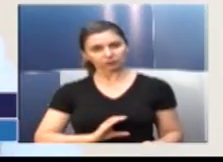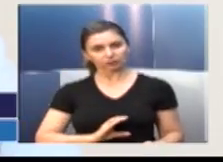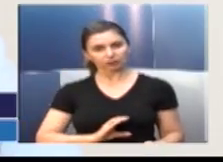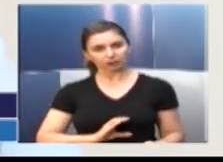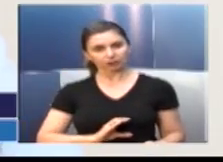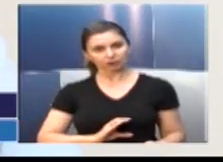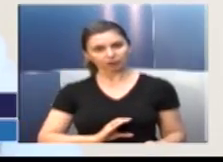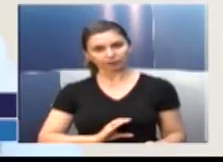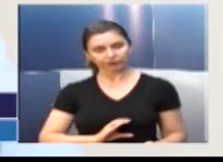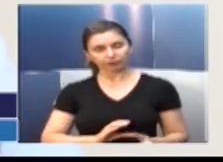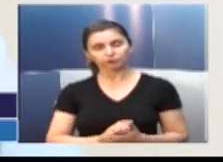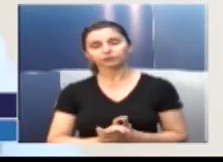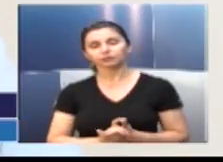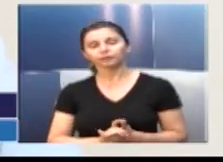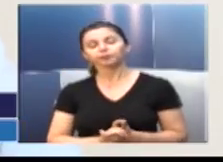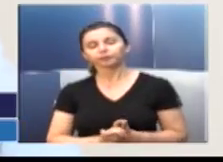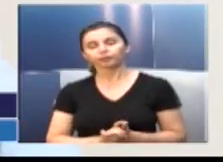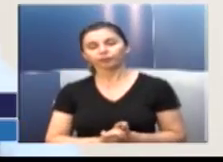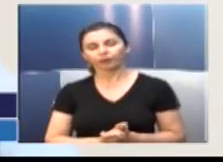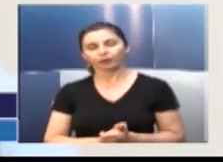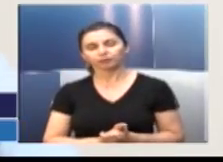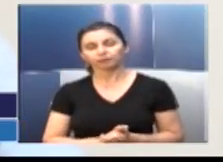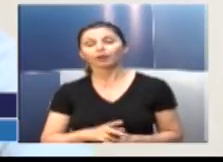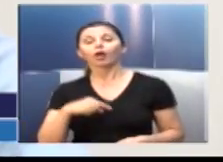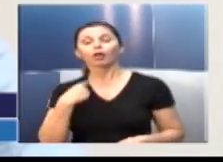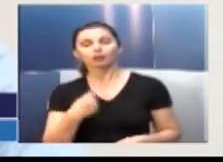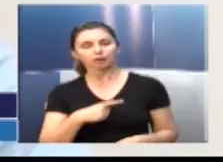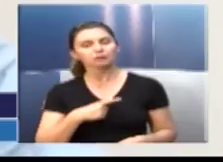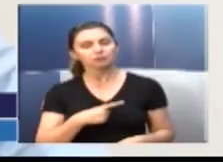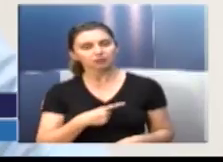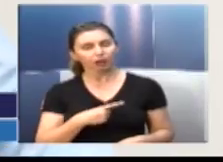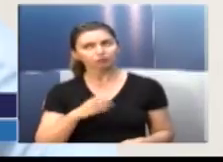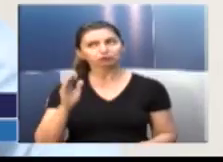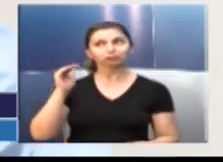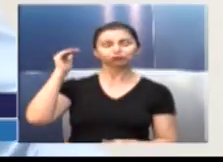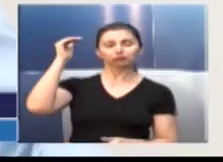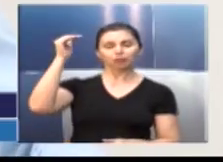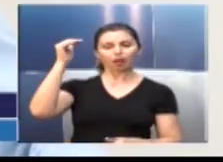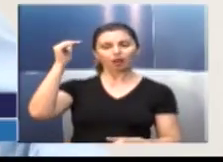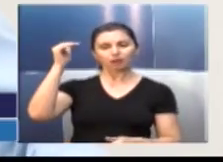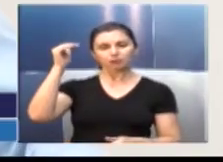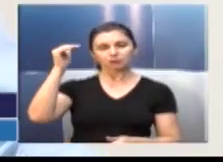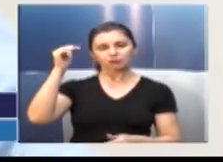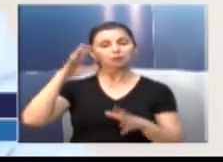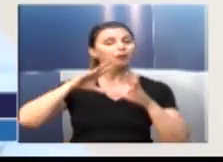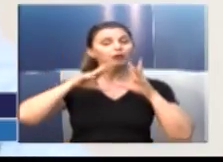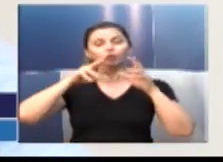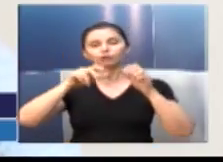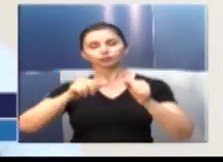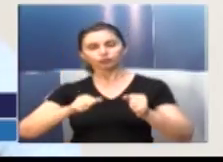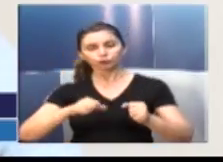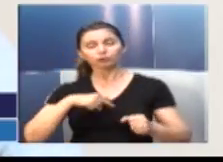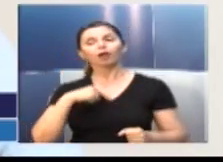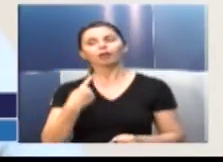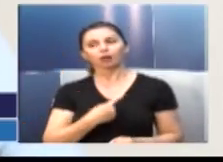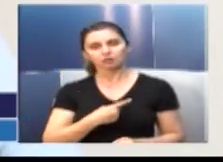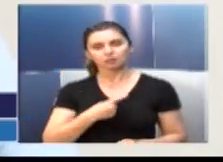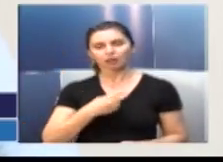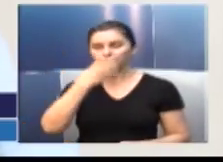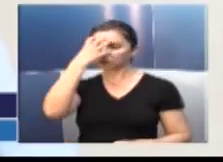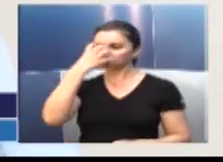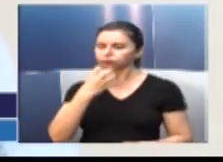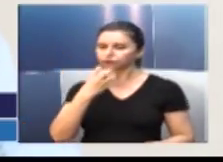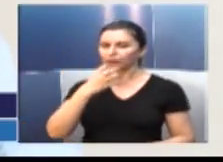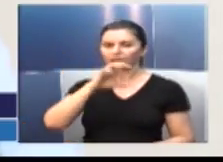ser uma vez eleitos. Muito pelo contrário. Nós temos acima daquilo que nos colocou aqui, nós temos caráter, nós temos